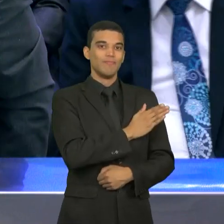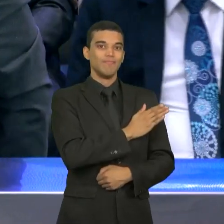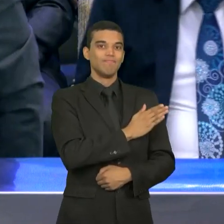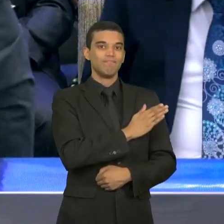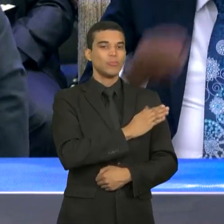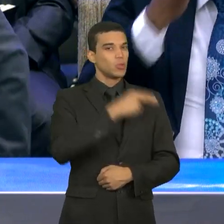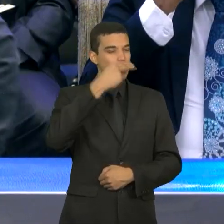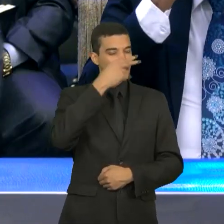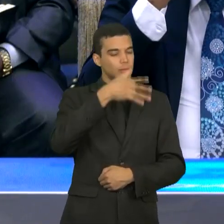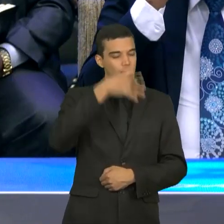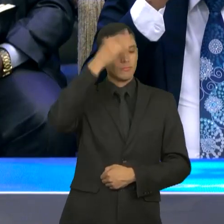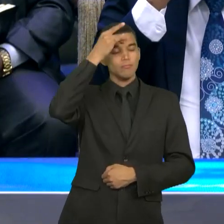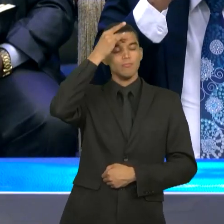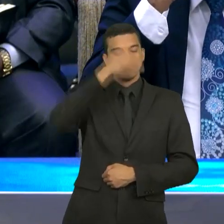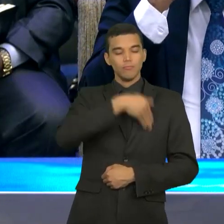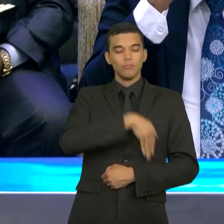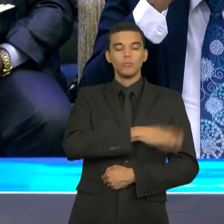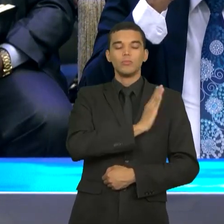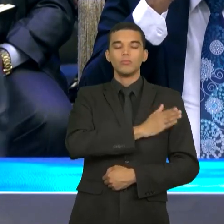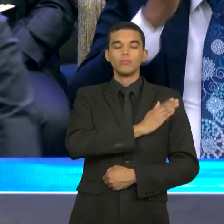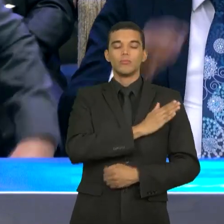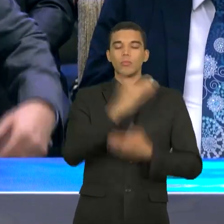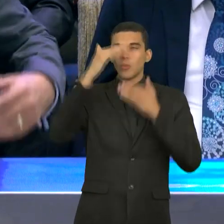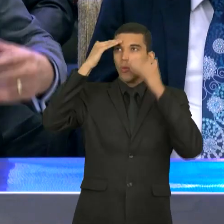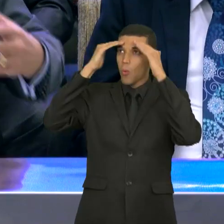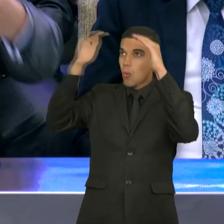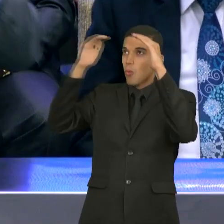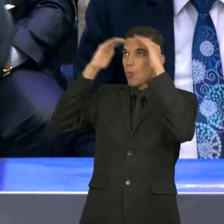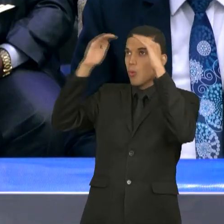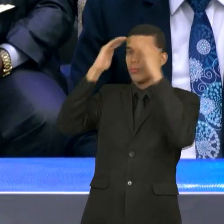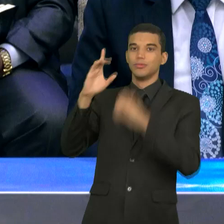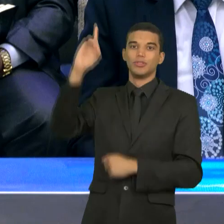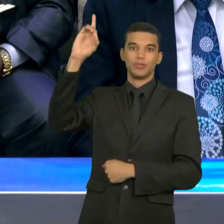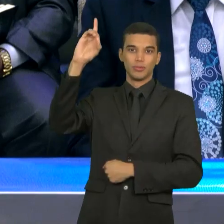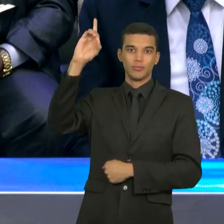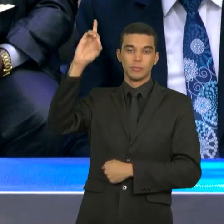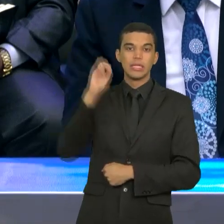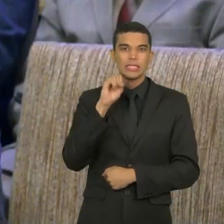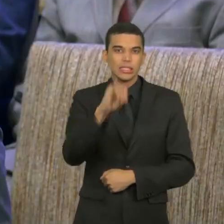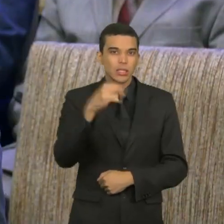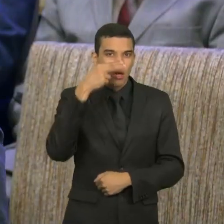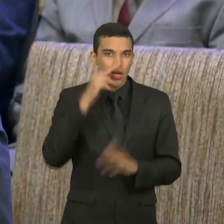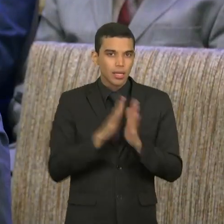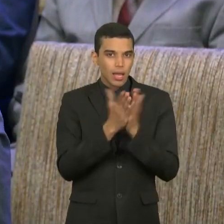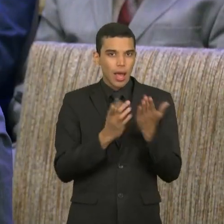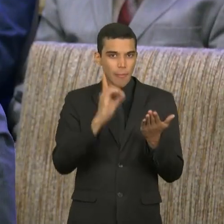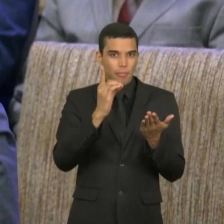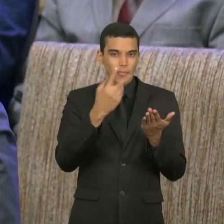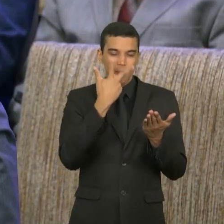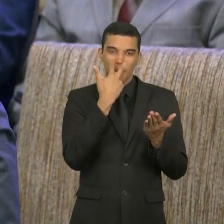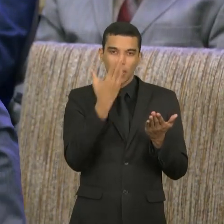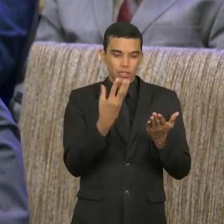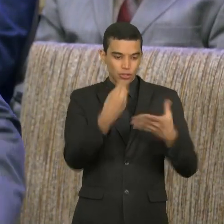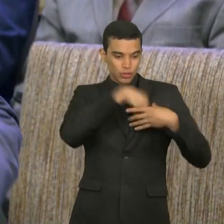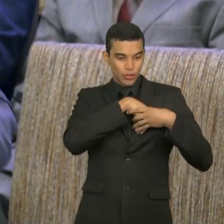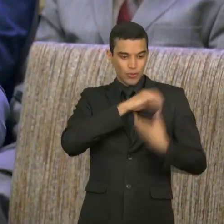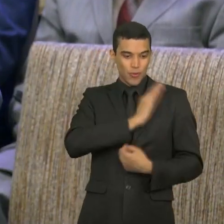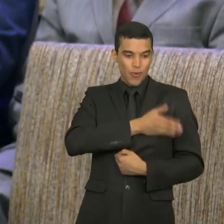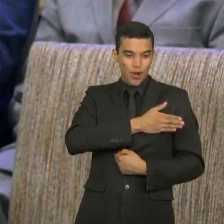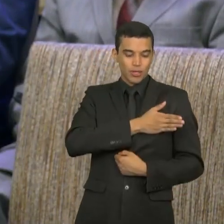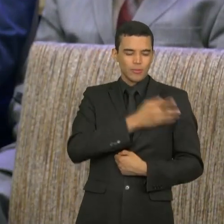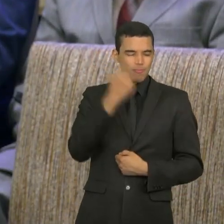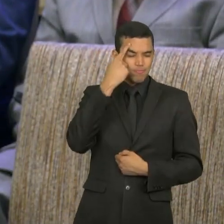ele sabe que se a palavra de Deus continuar lá o Instituto do nosso coração é